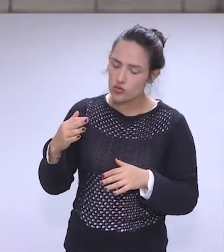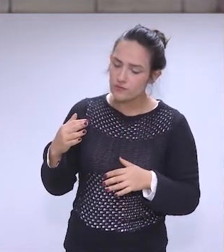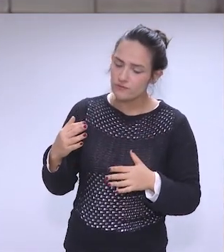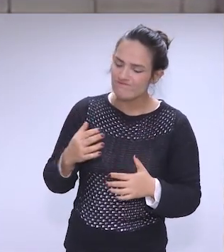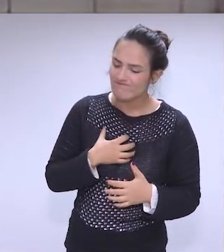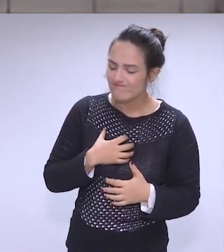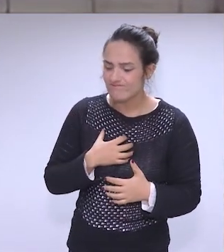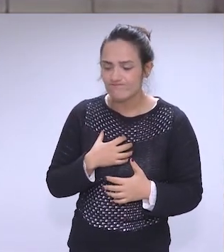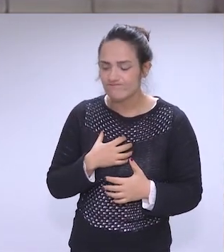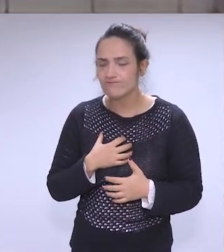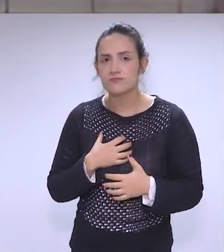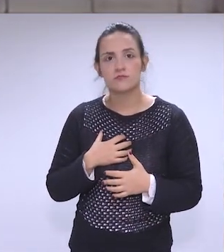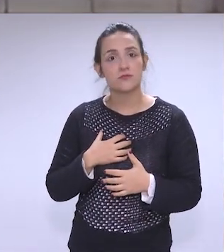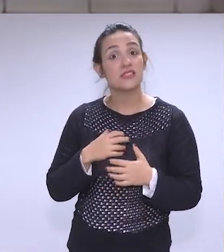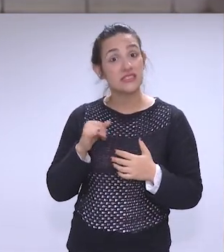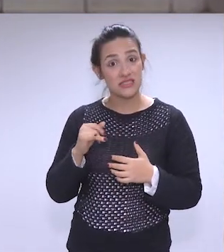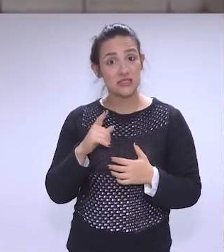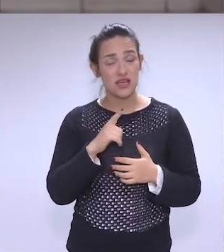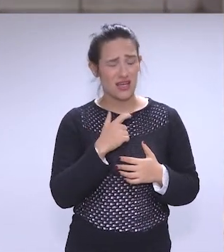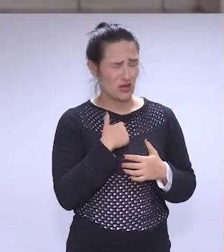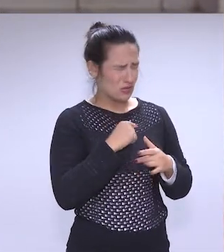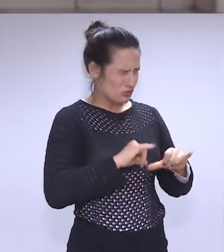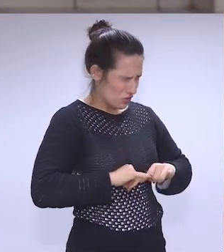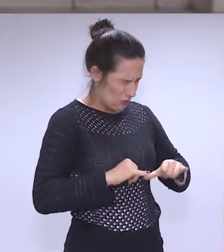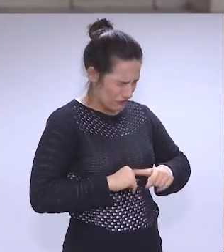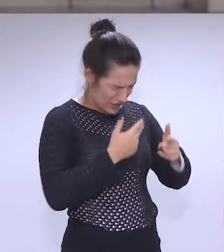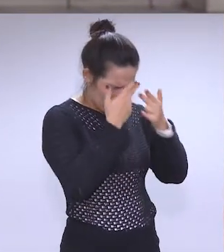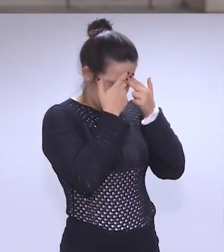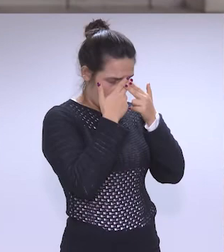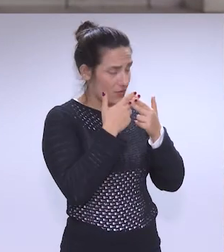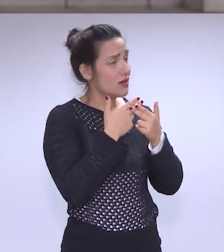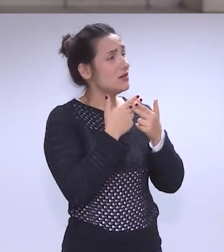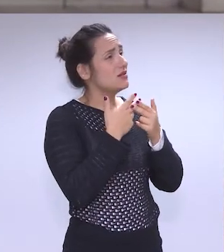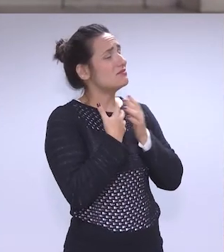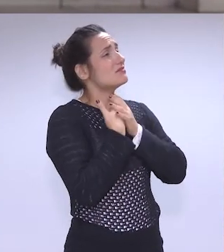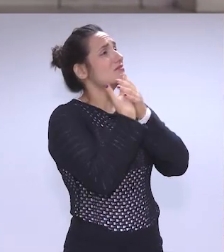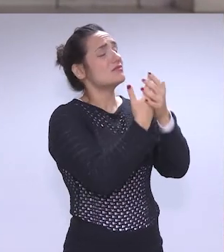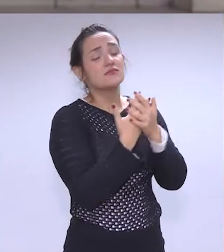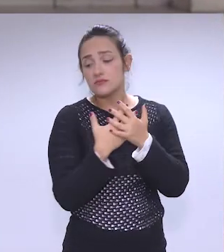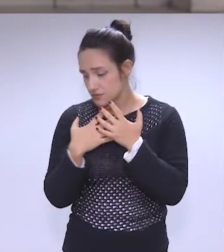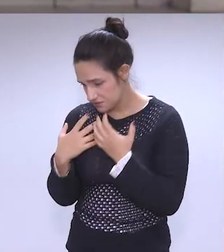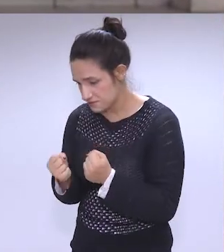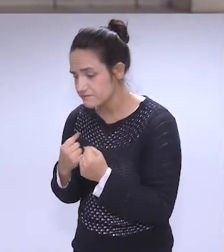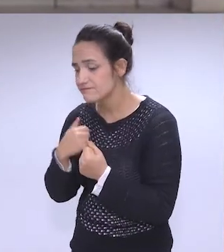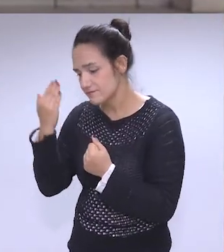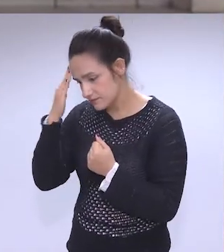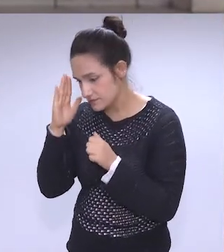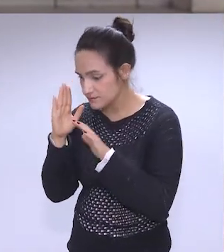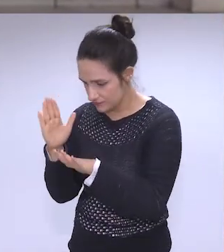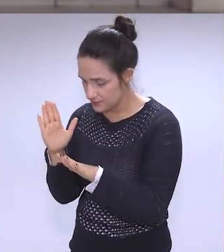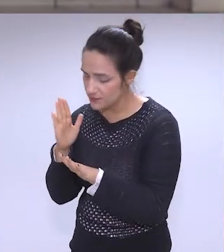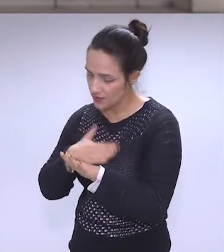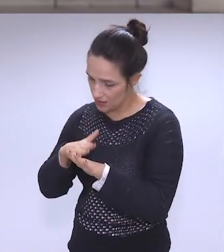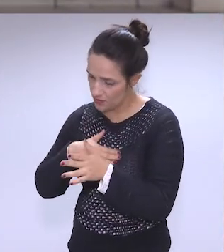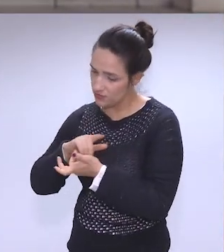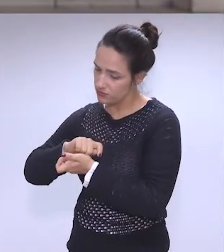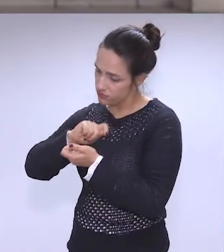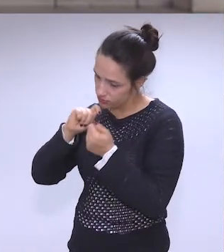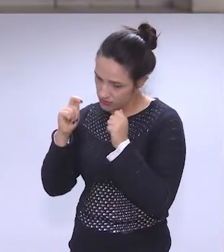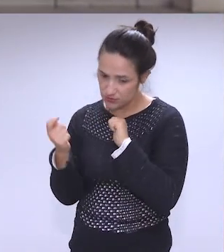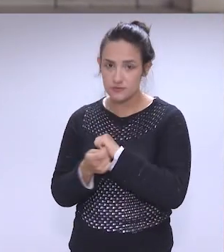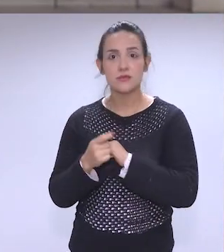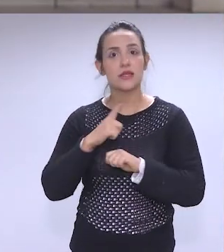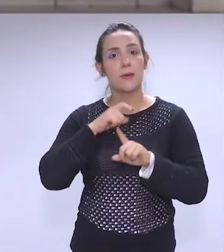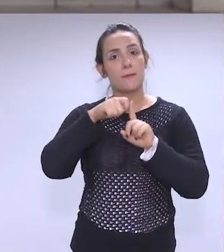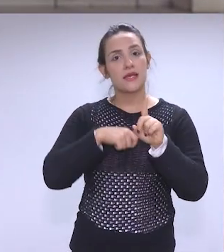que te escuta, que entende essa dor. E aí, o que tu vai fazer com essa dor? E vamos trabalhando isso com ele nos